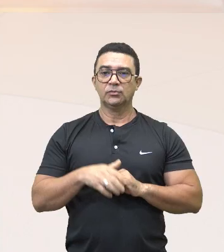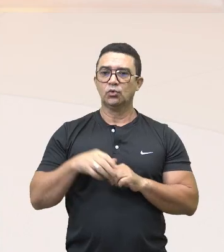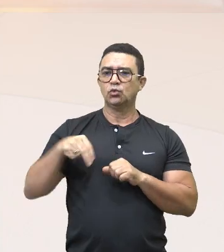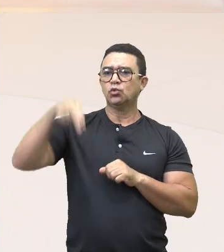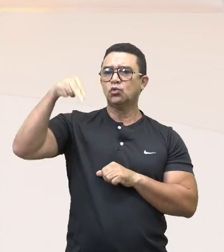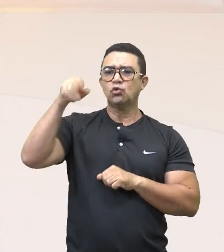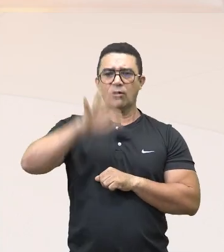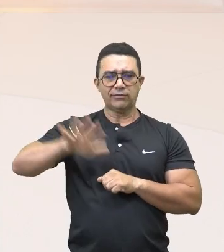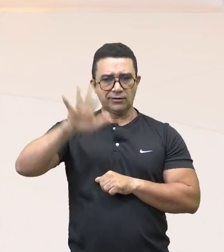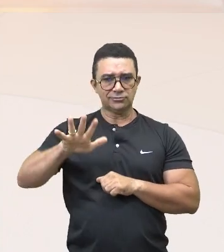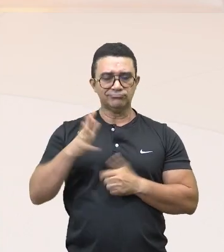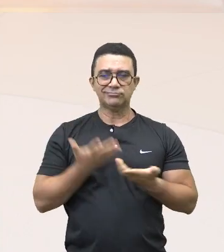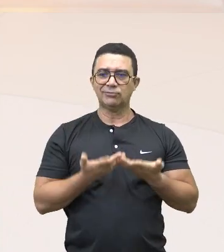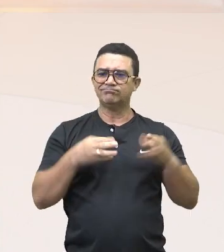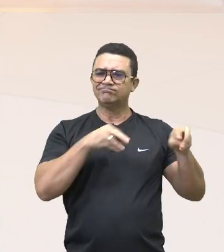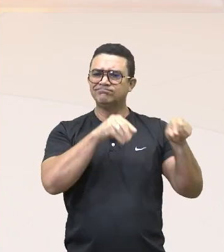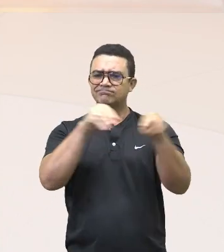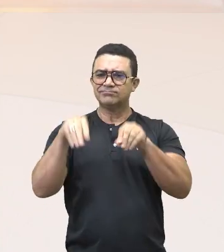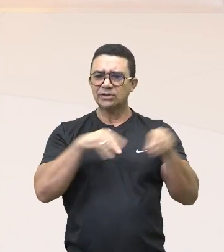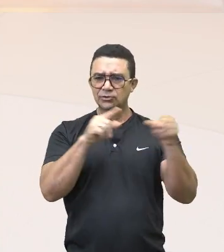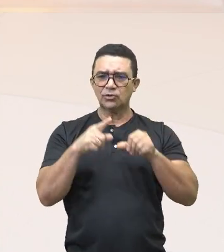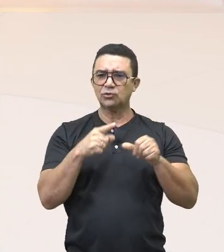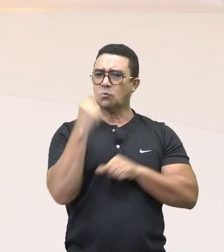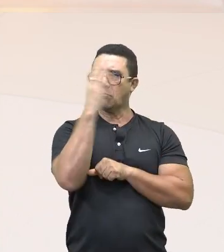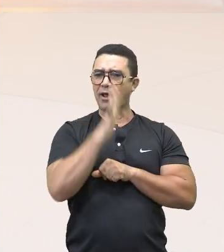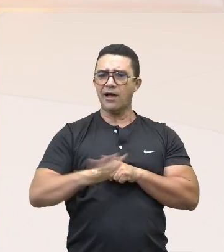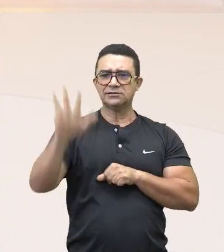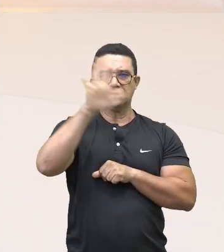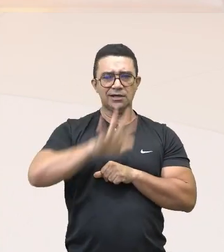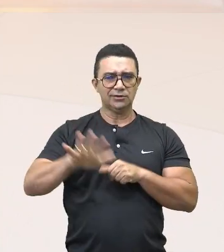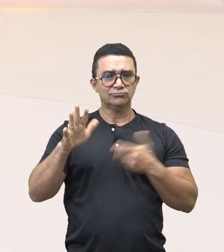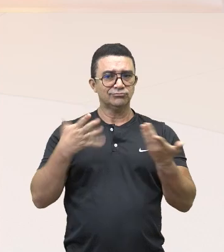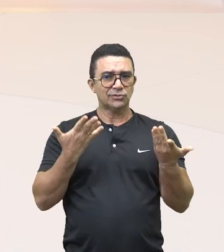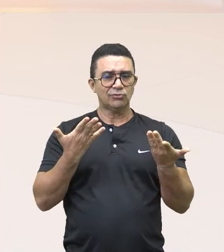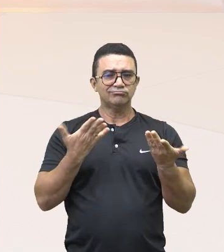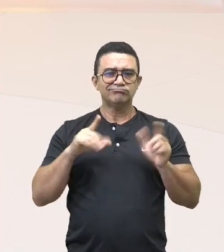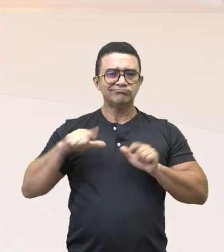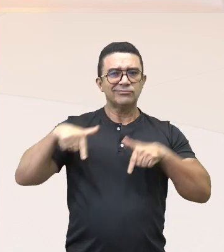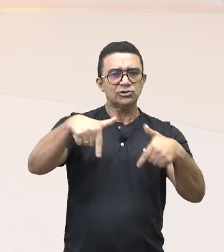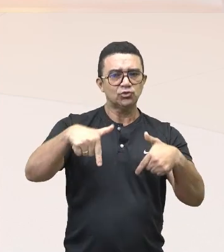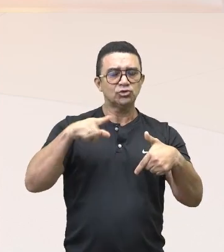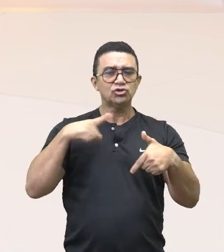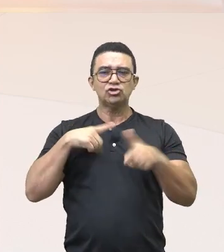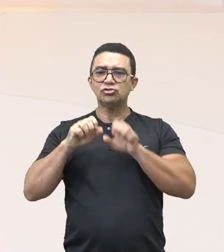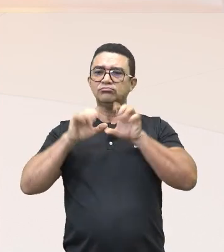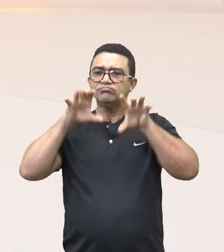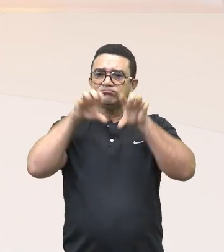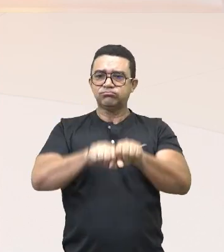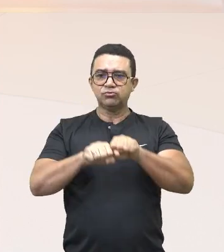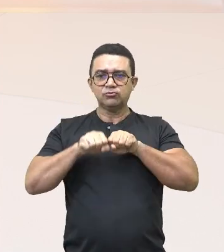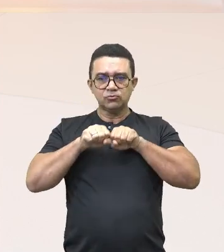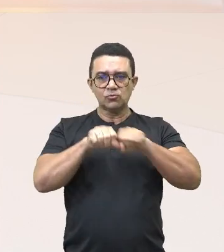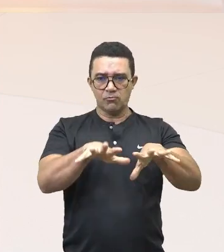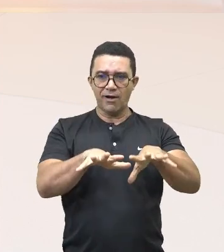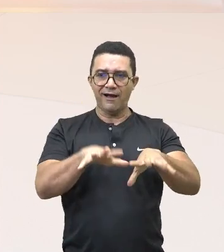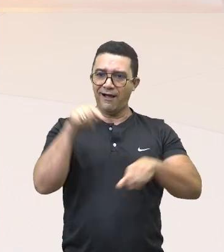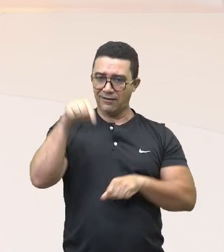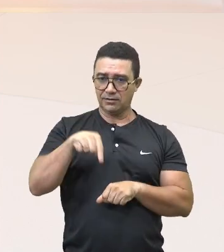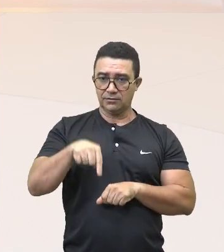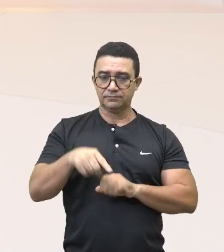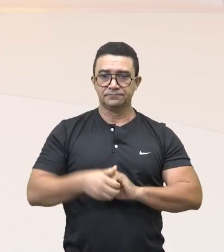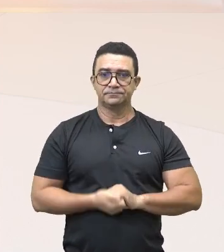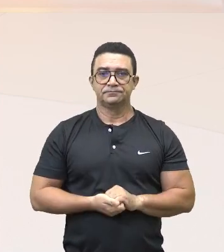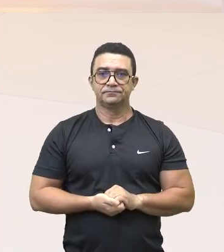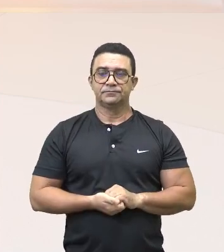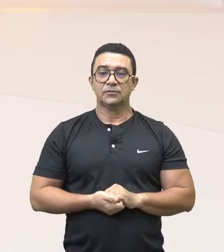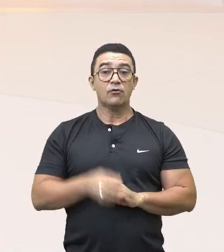território brasileiro ele tomou algumas atitudes ao longo da história de tentar ocupar essas áreas aqui. O que a gente vai ver agora,